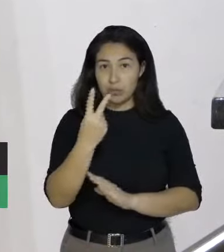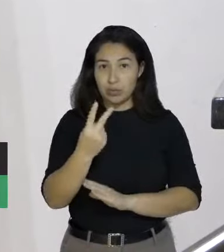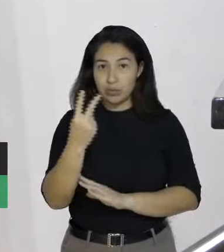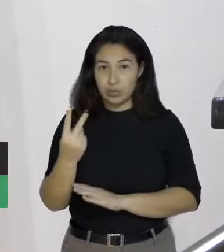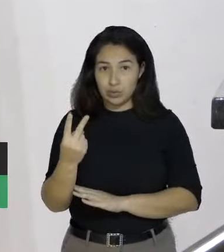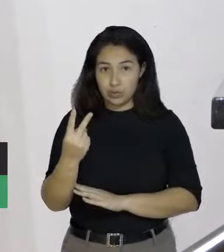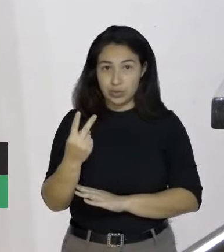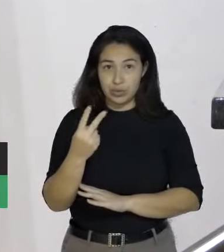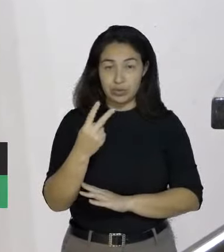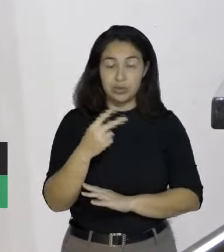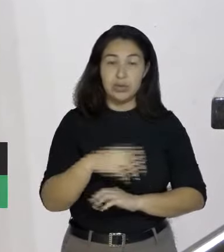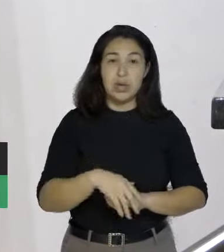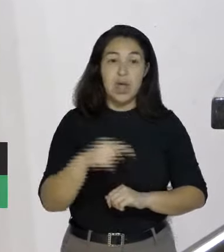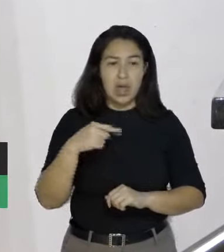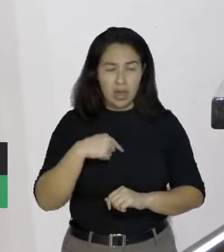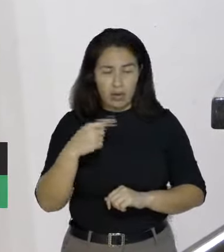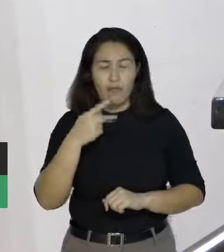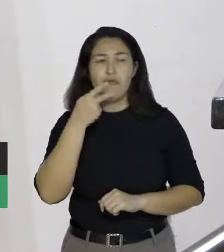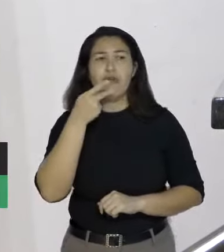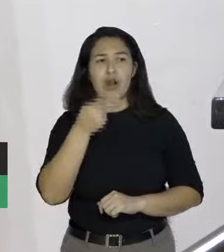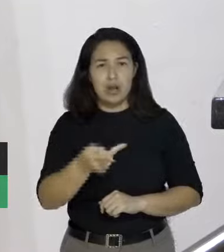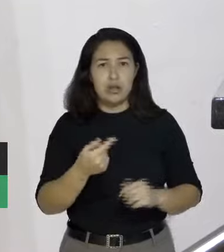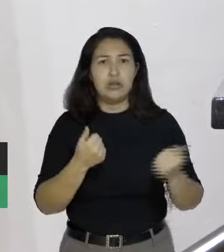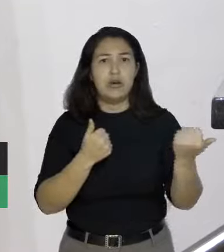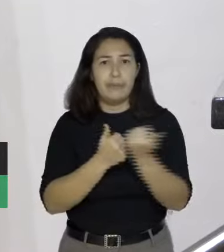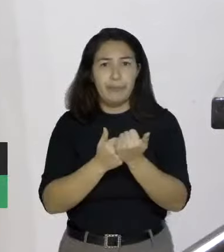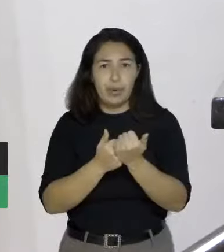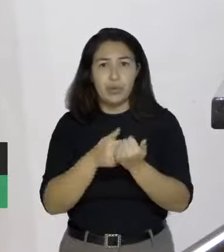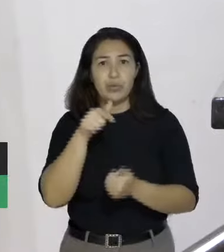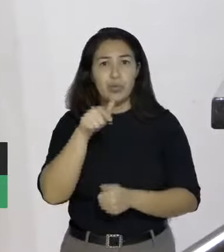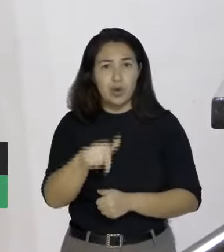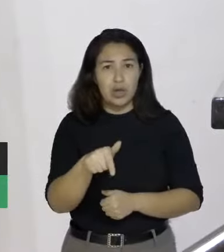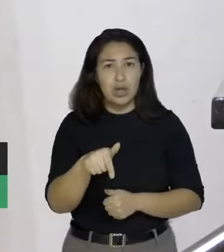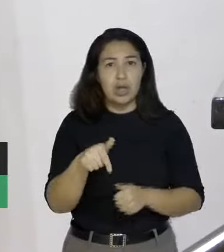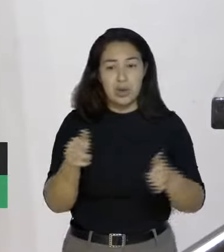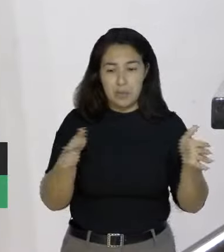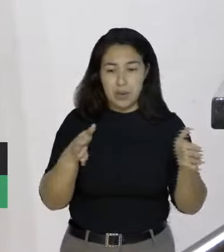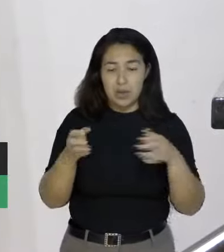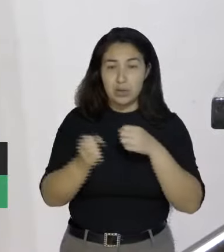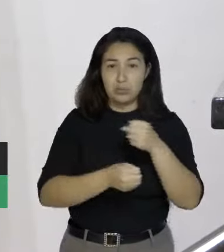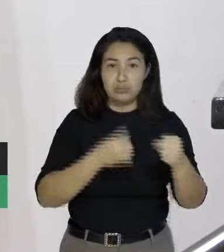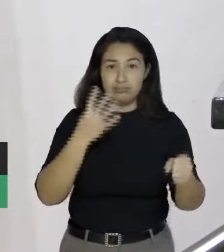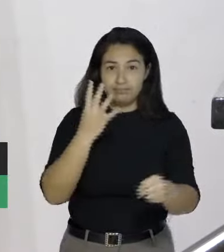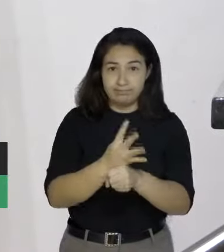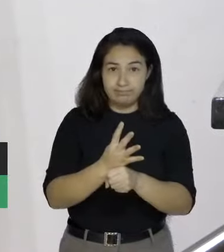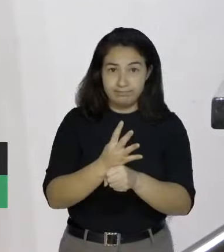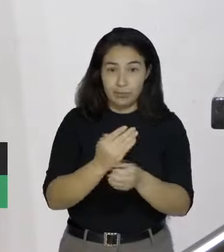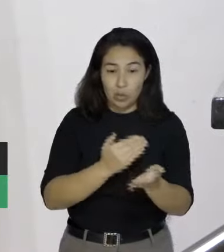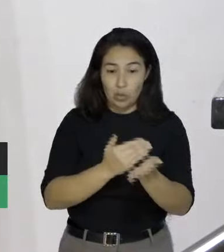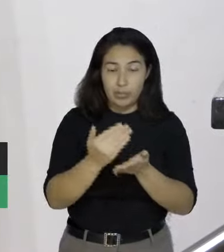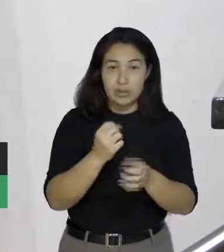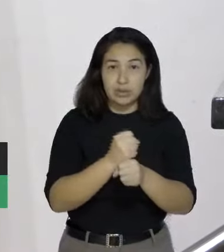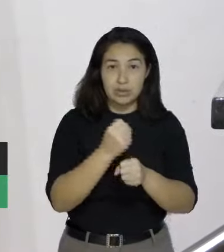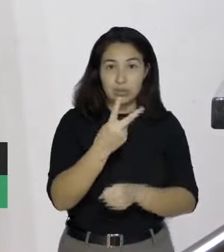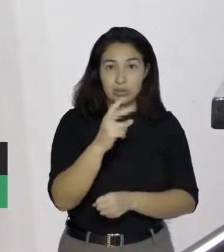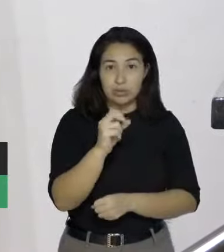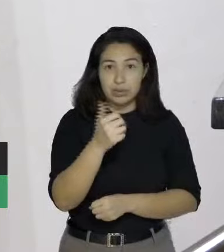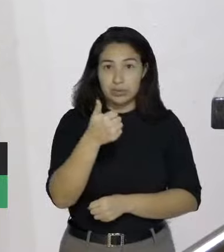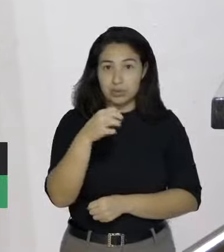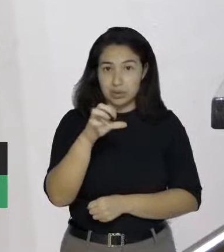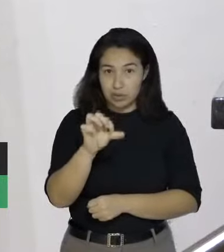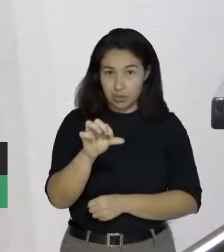é excelente eu fiz campanha para o projeto do deputado Jaime outro nos quatro anos que eu estive aqui na Assembleia desde 2019 finalmente quatro anos